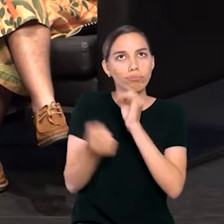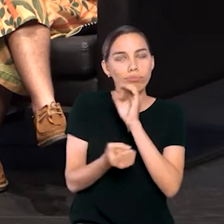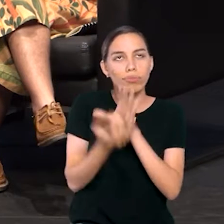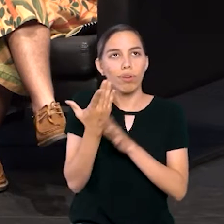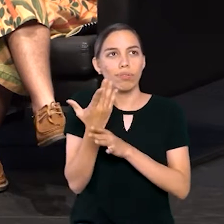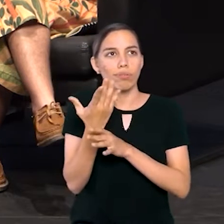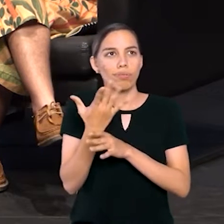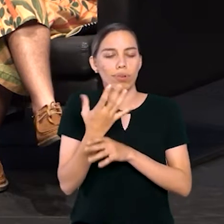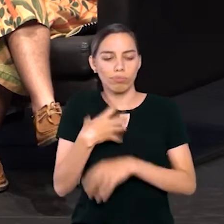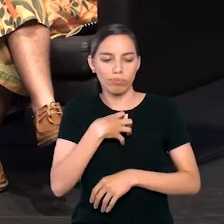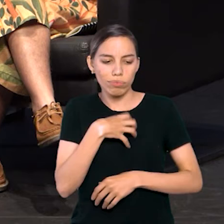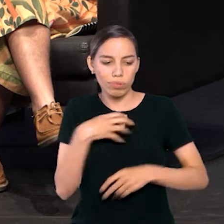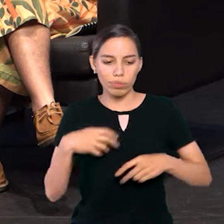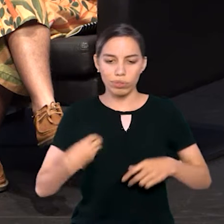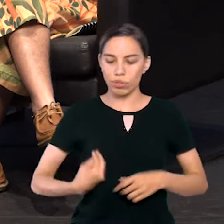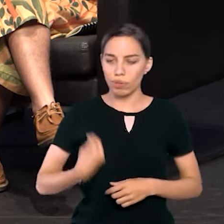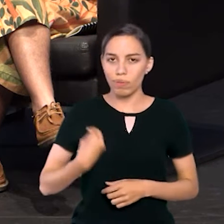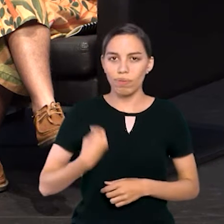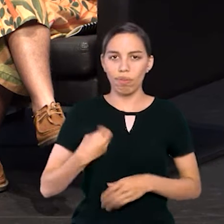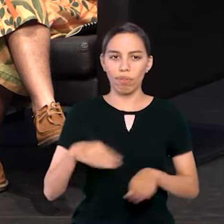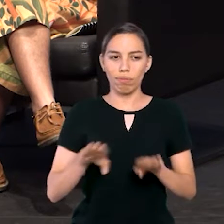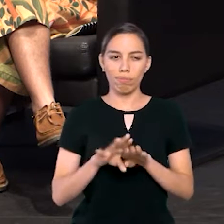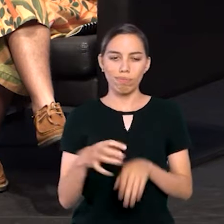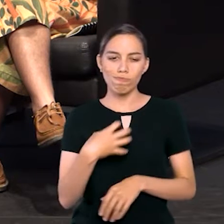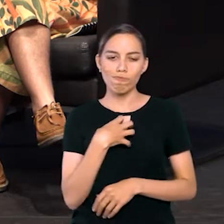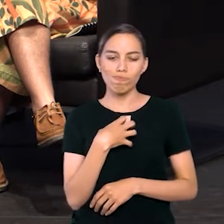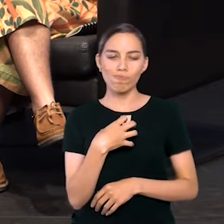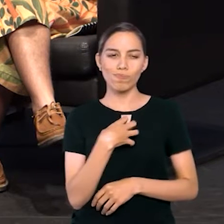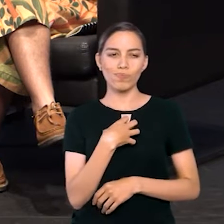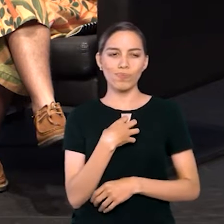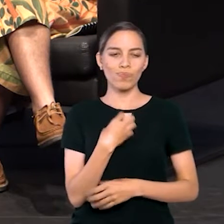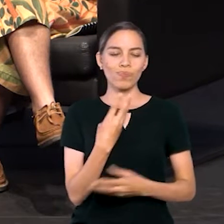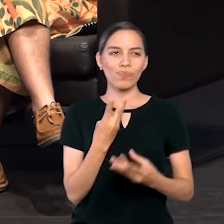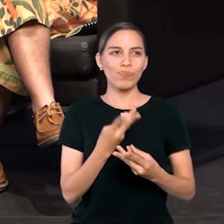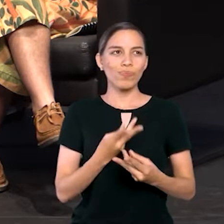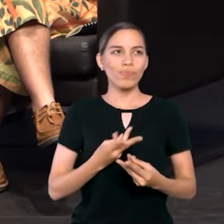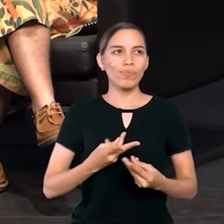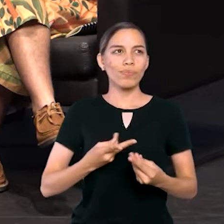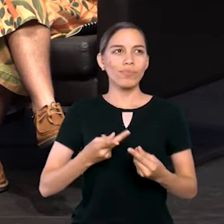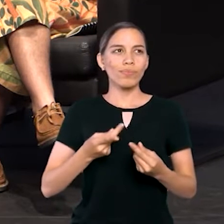de viver, e do quanto que tem sido